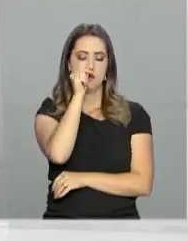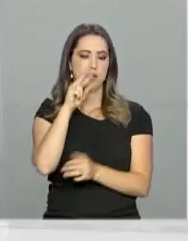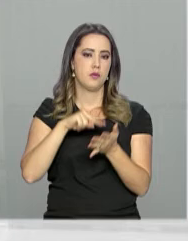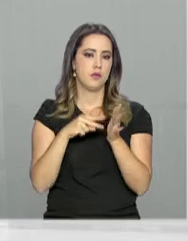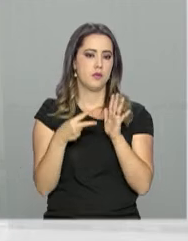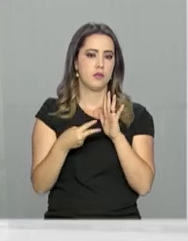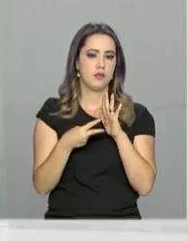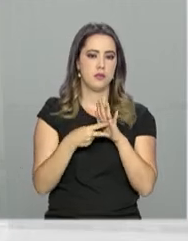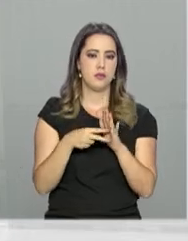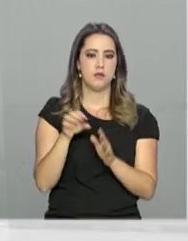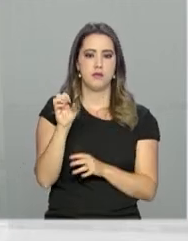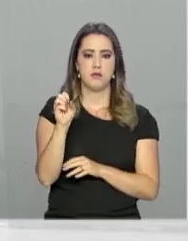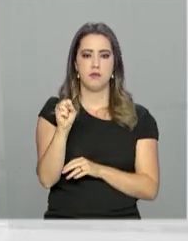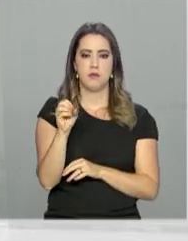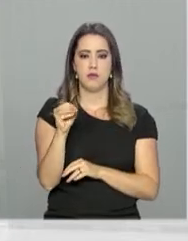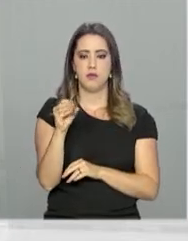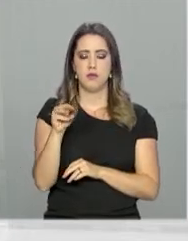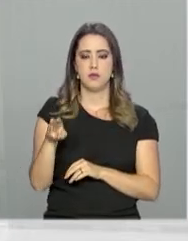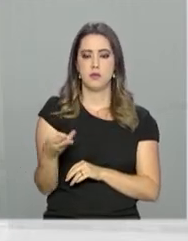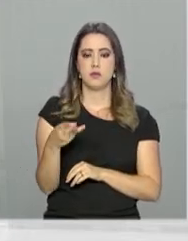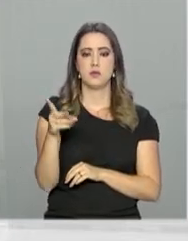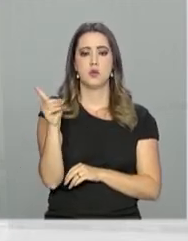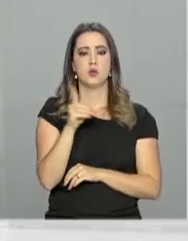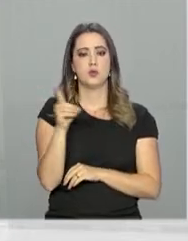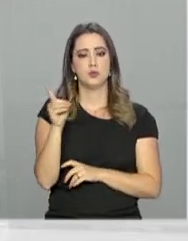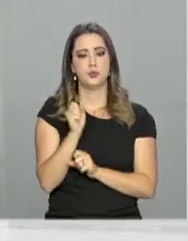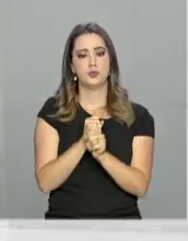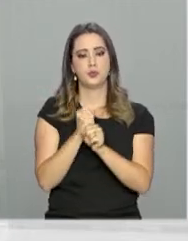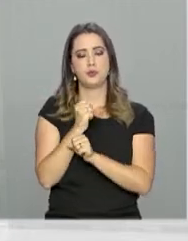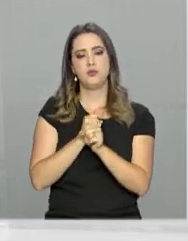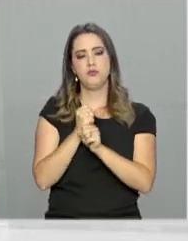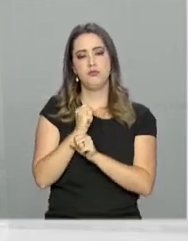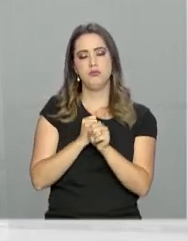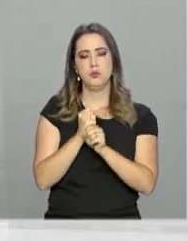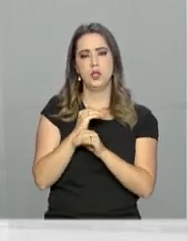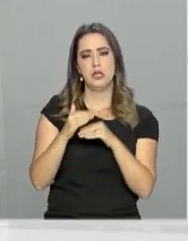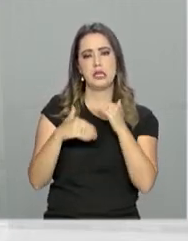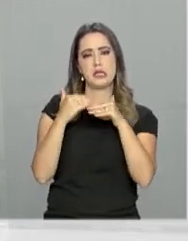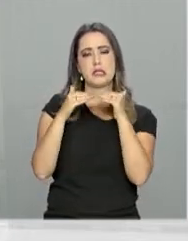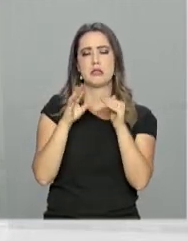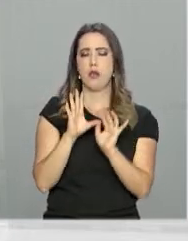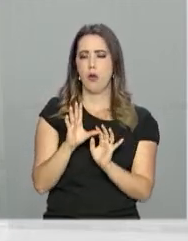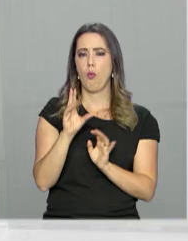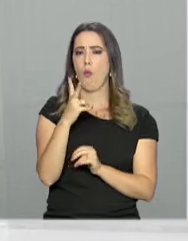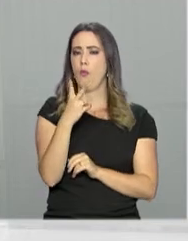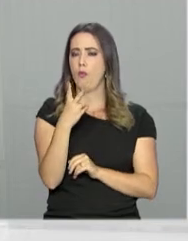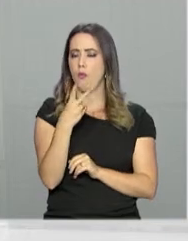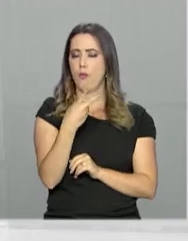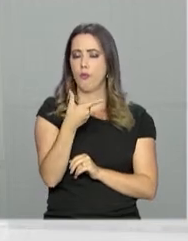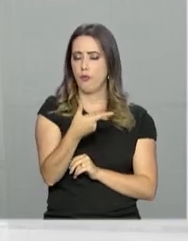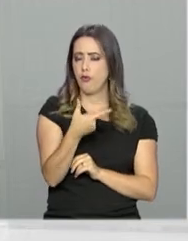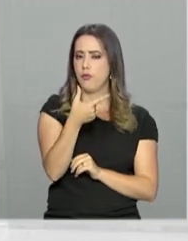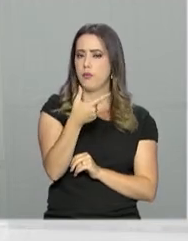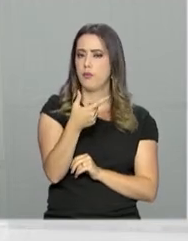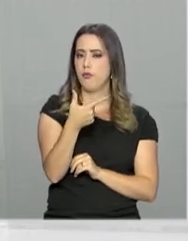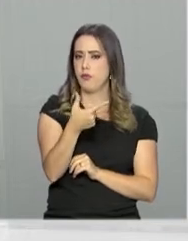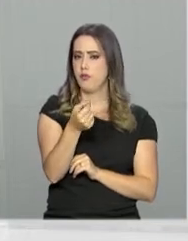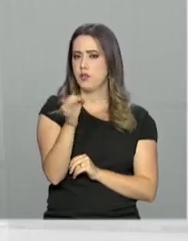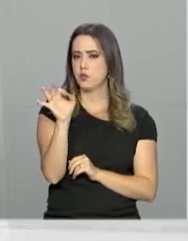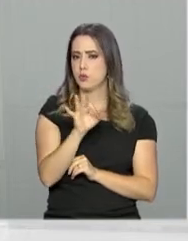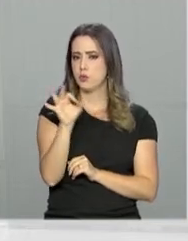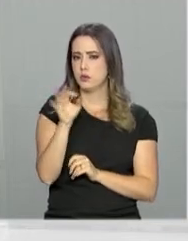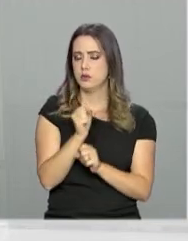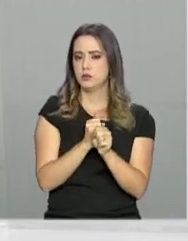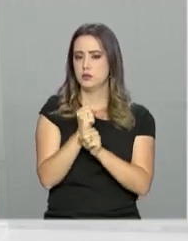a US$ 800 milhões por ano. O volume exportado cresceu em média 20% ao ano nos